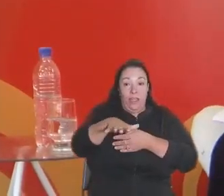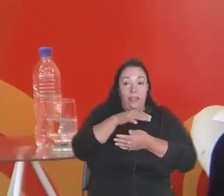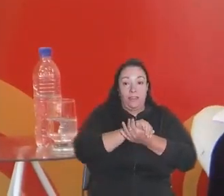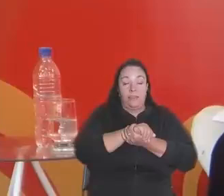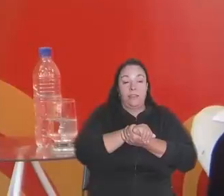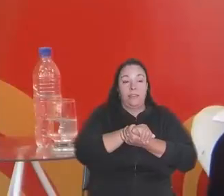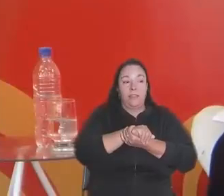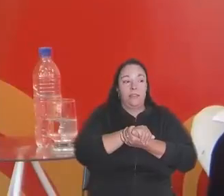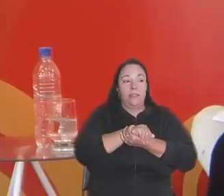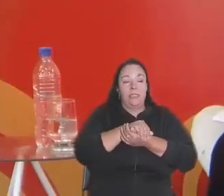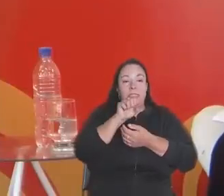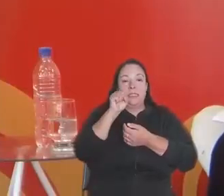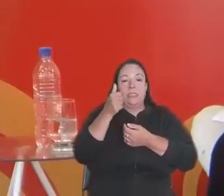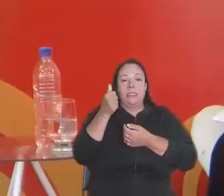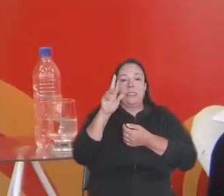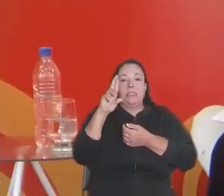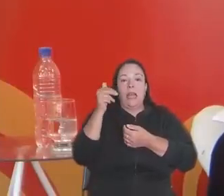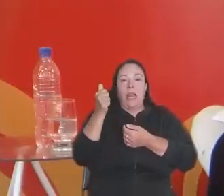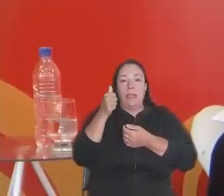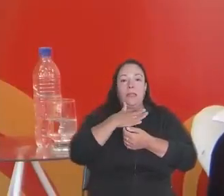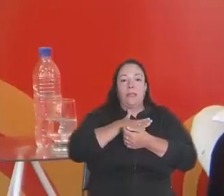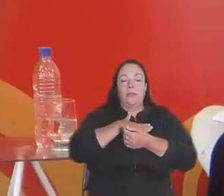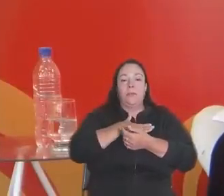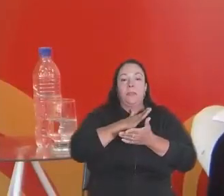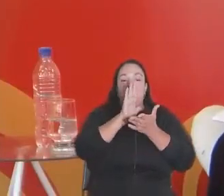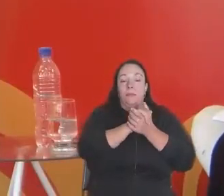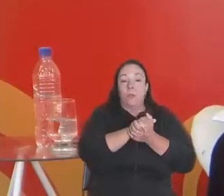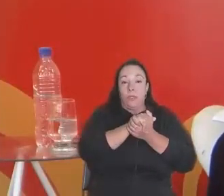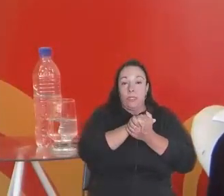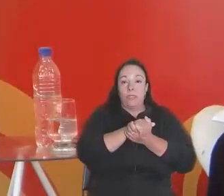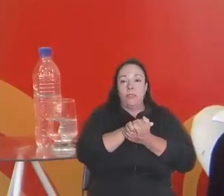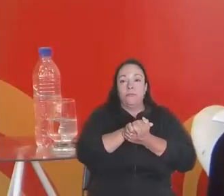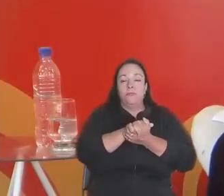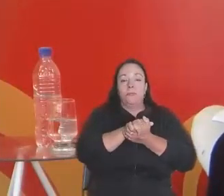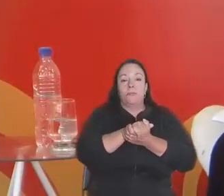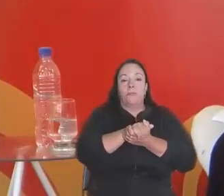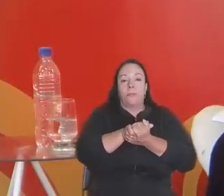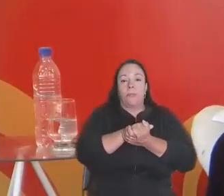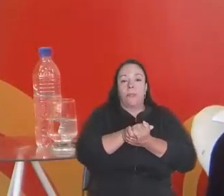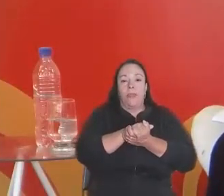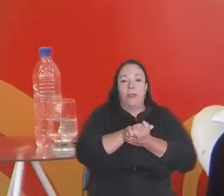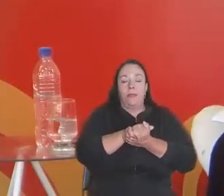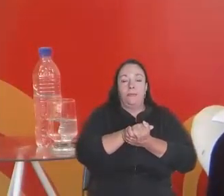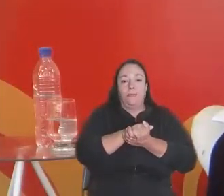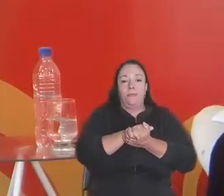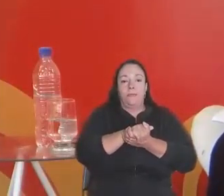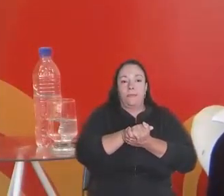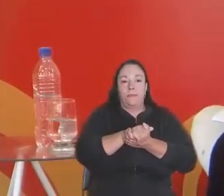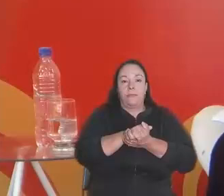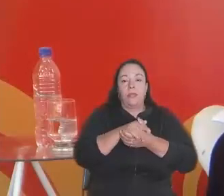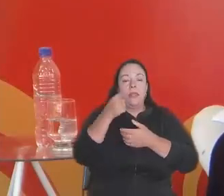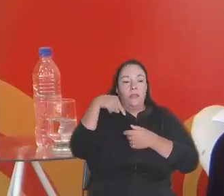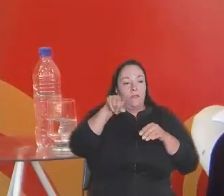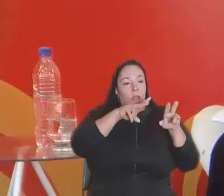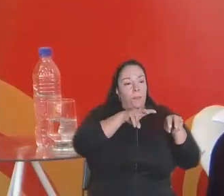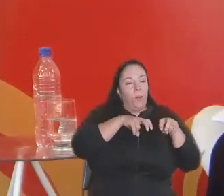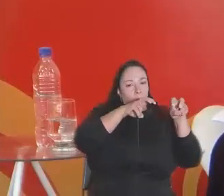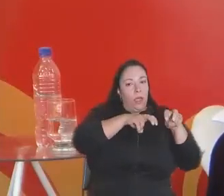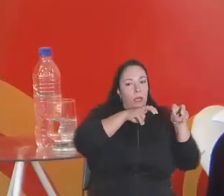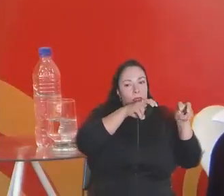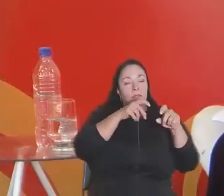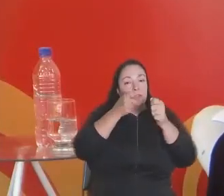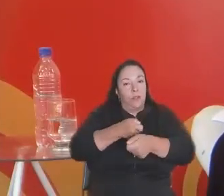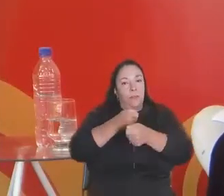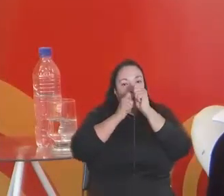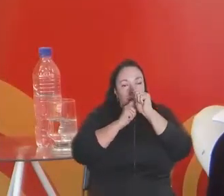esposa. E a gente sempre vez em quando vai para o rancho pescar, né? Então, esse dia eu falei assim, eu